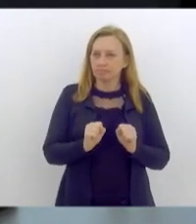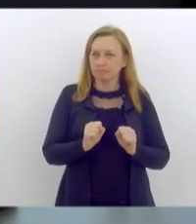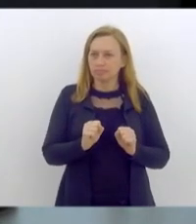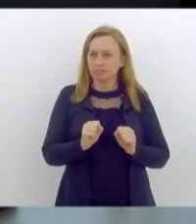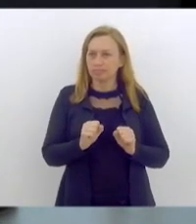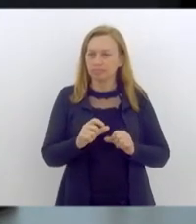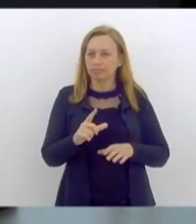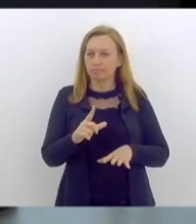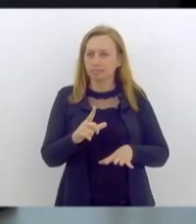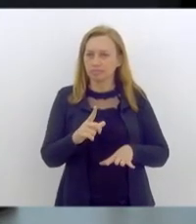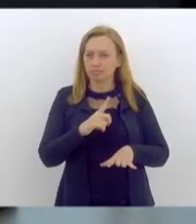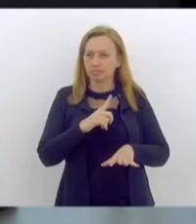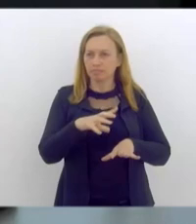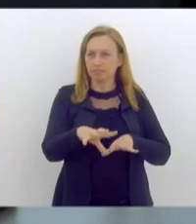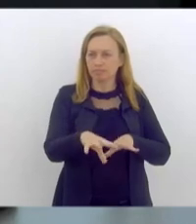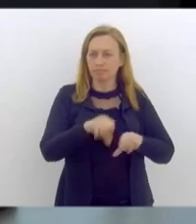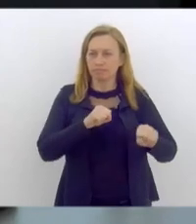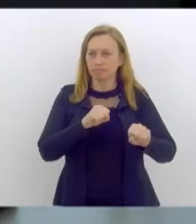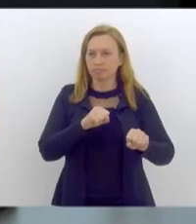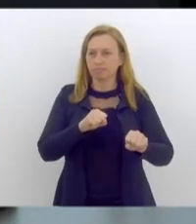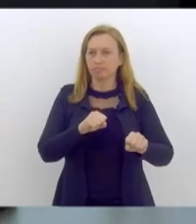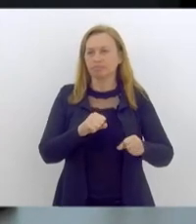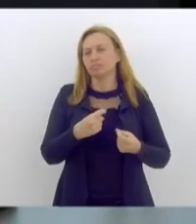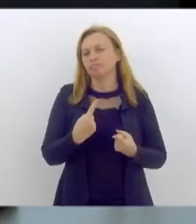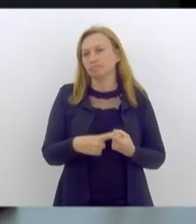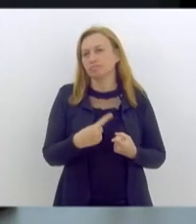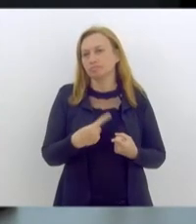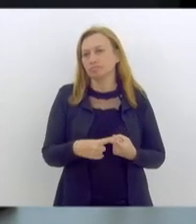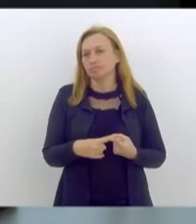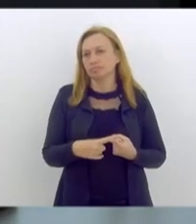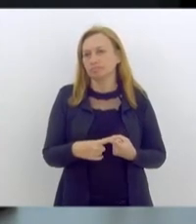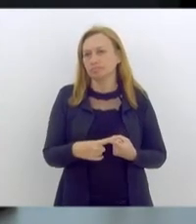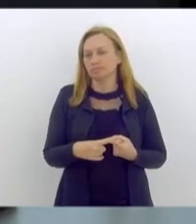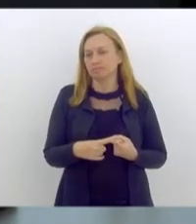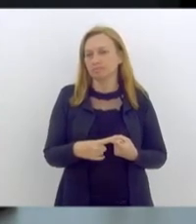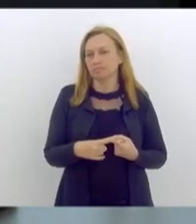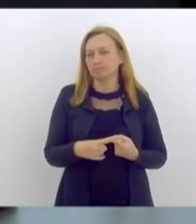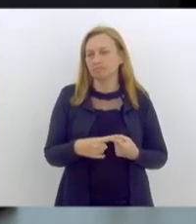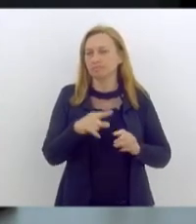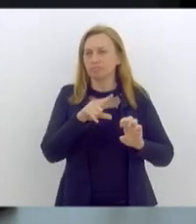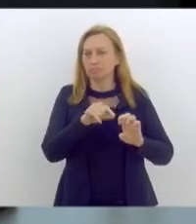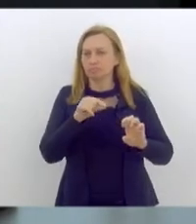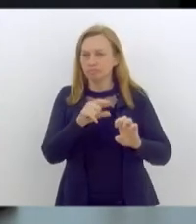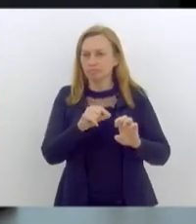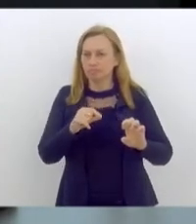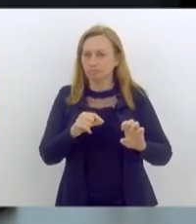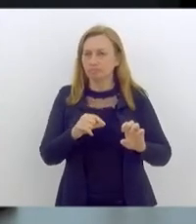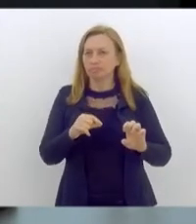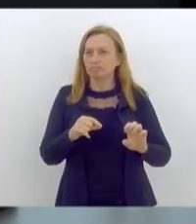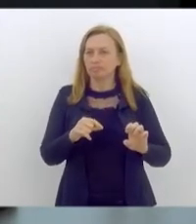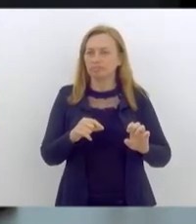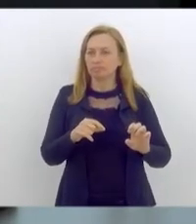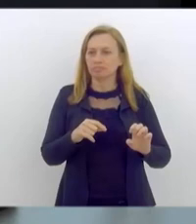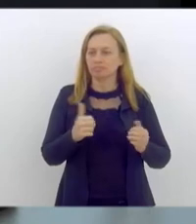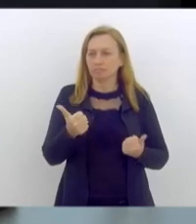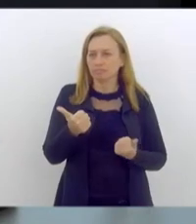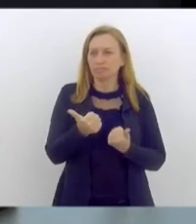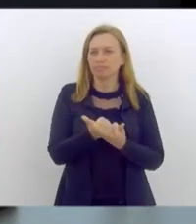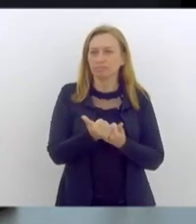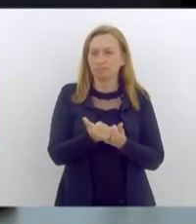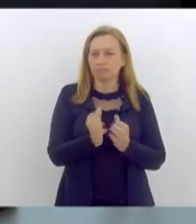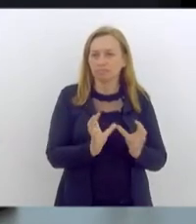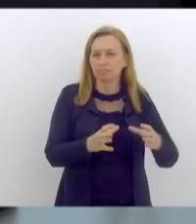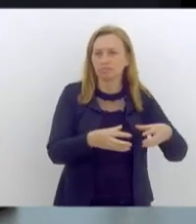formação né até porque é os empreendedores contam aí com os órgãos como